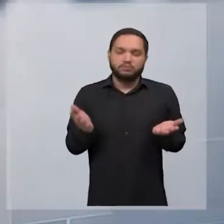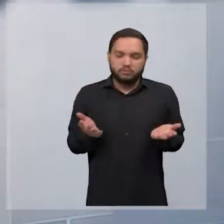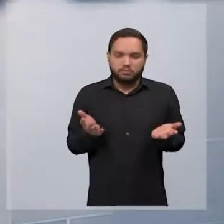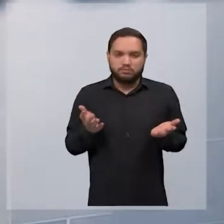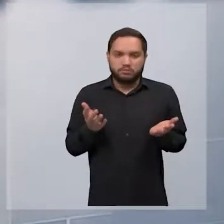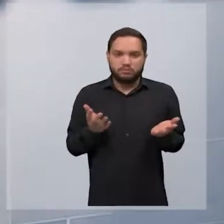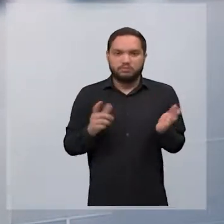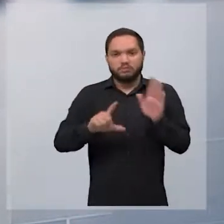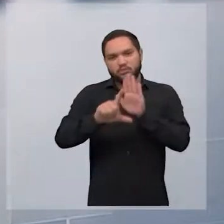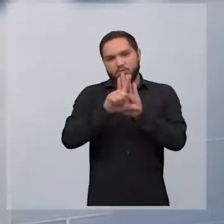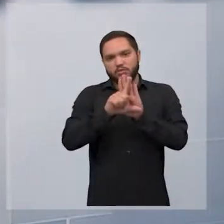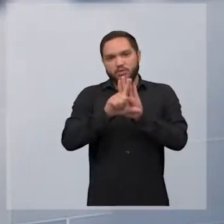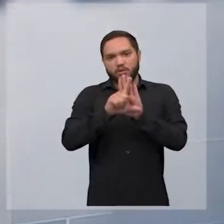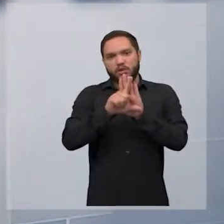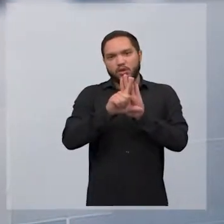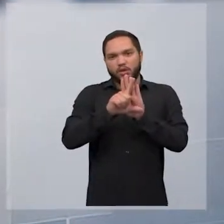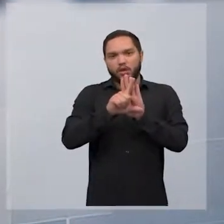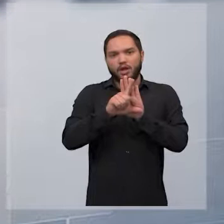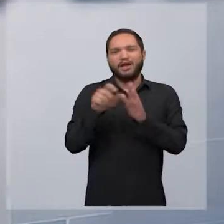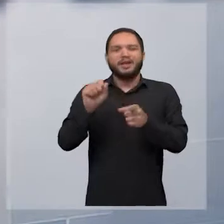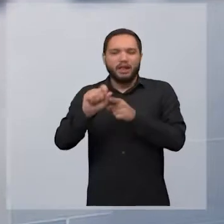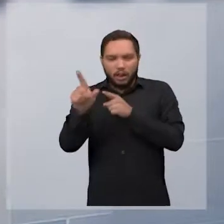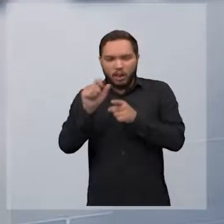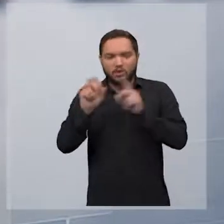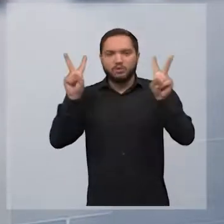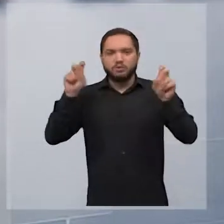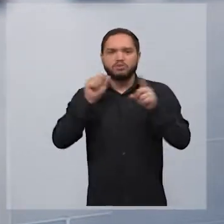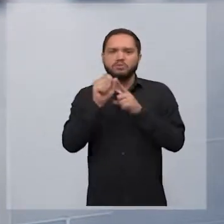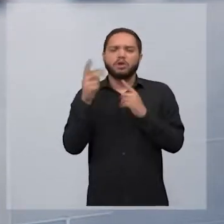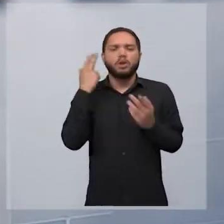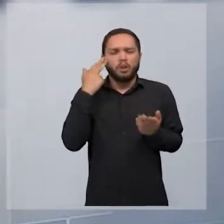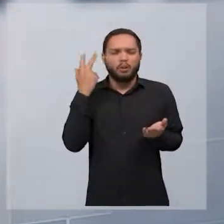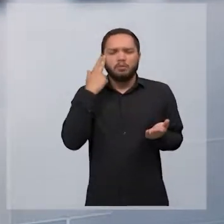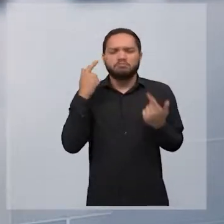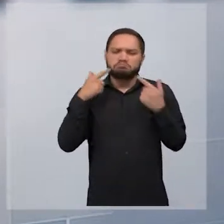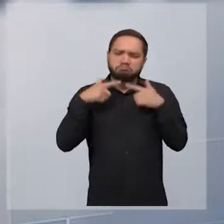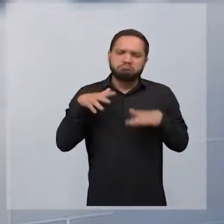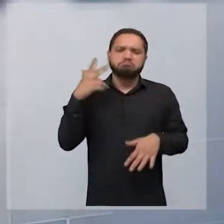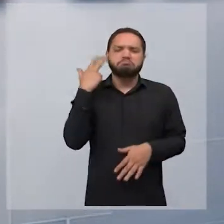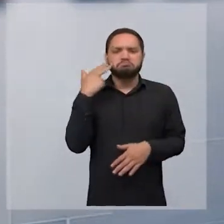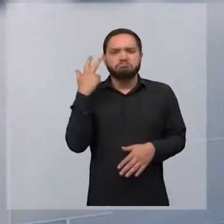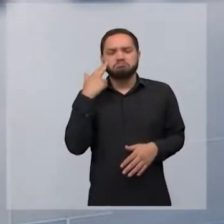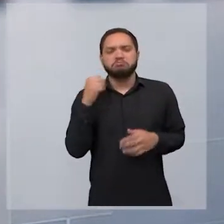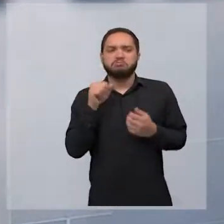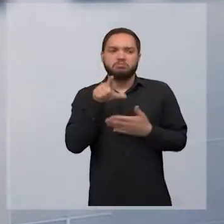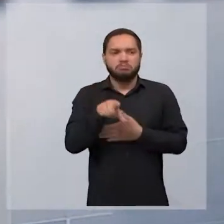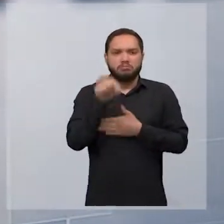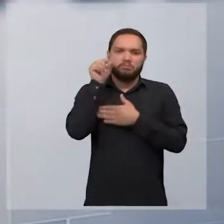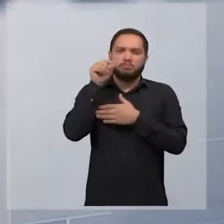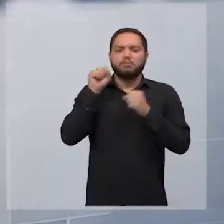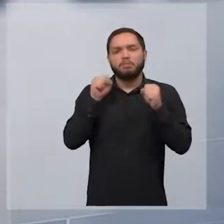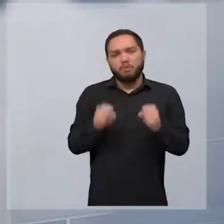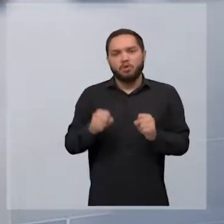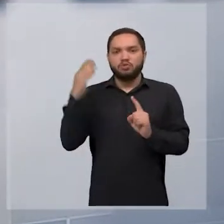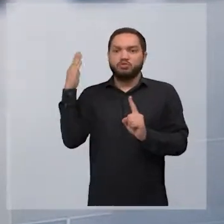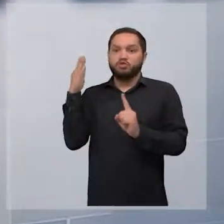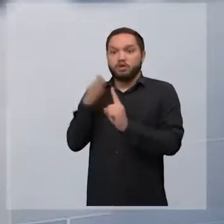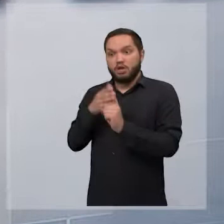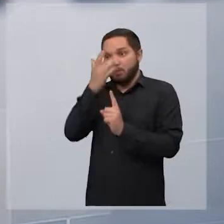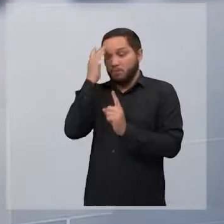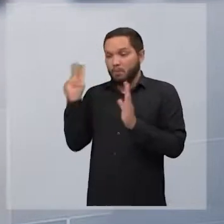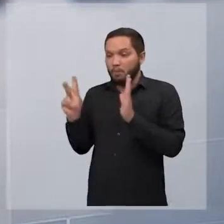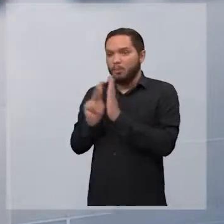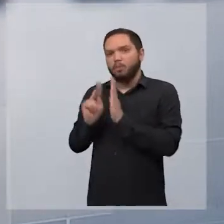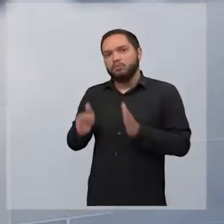hoje é muito tranquilo, eu tenho a opção de tratar diretamente com o dono do apartamento. Uhum.